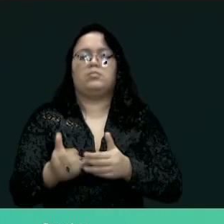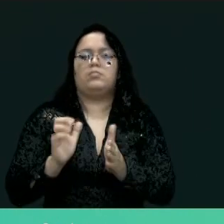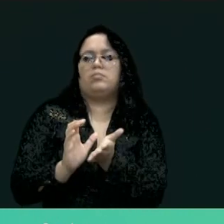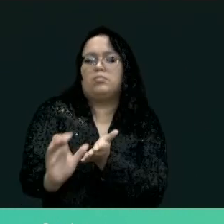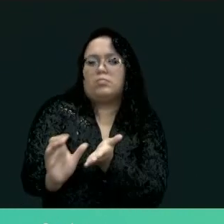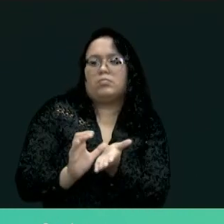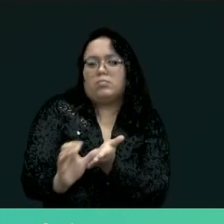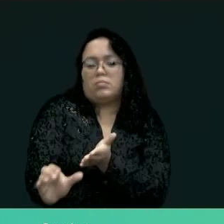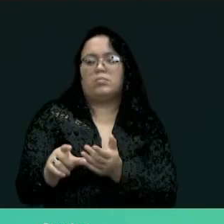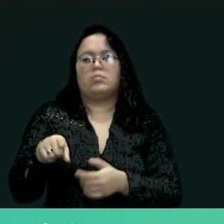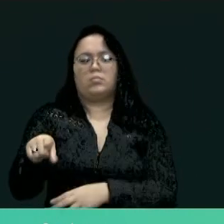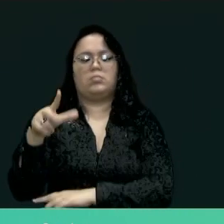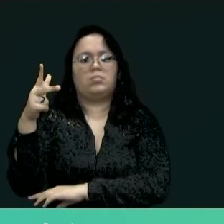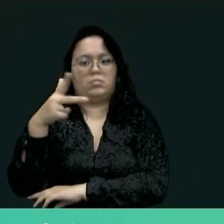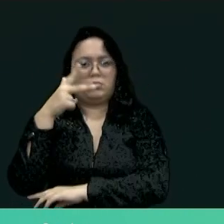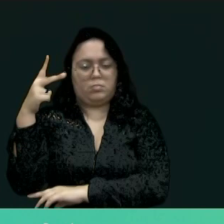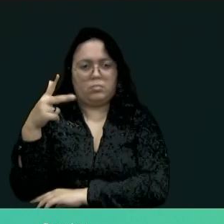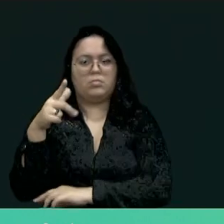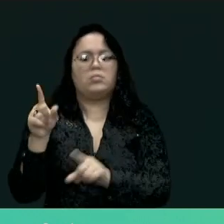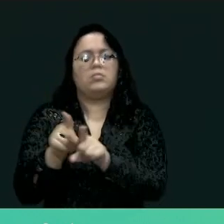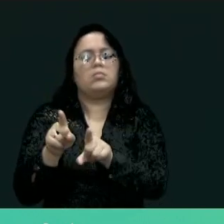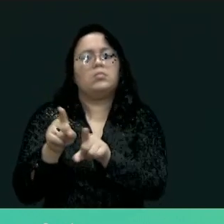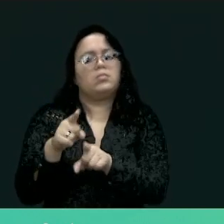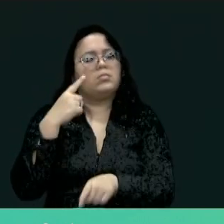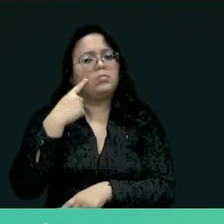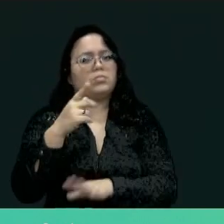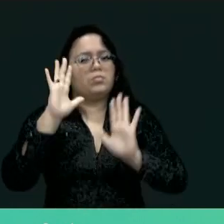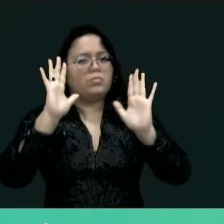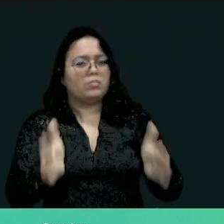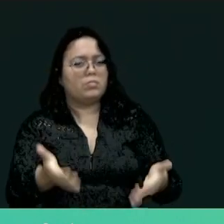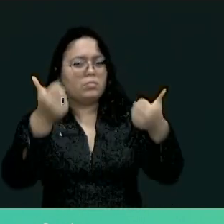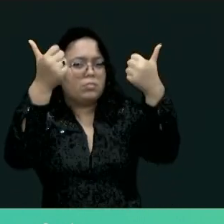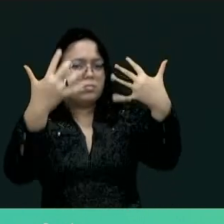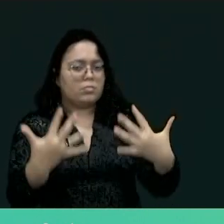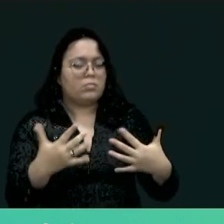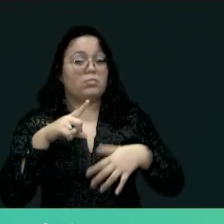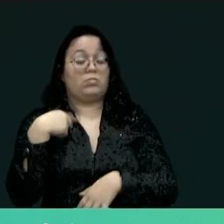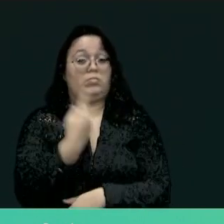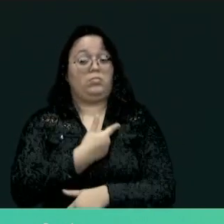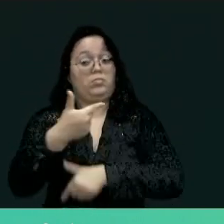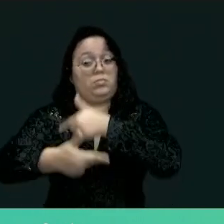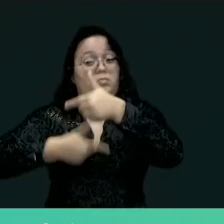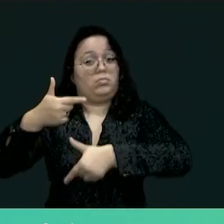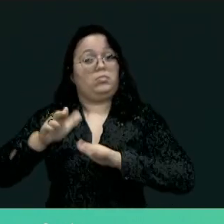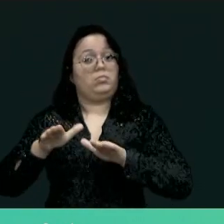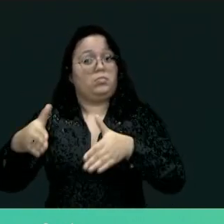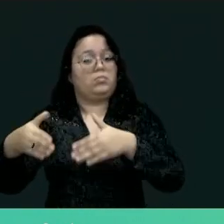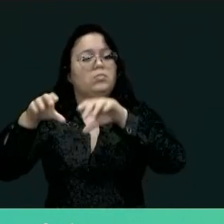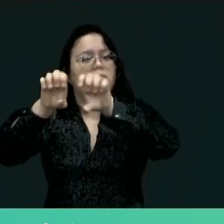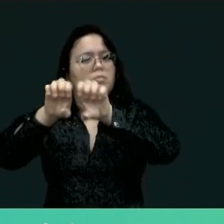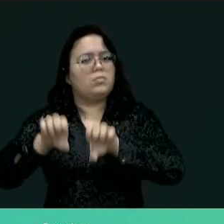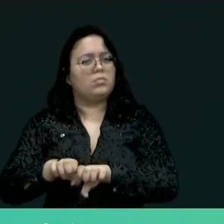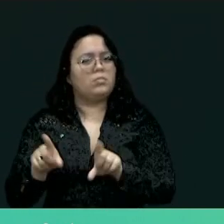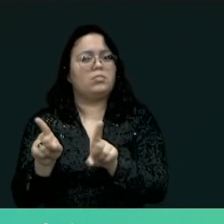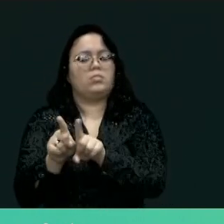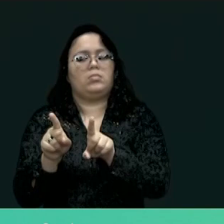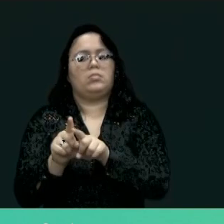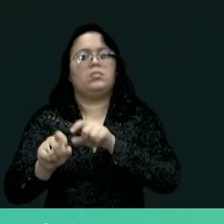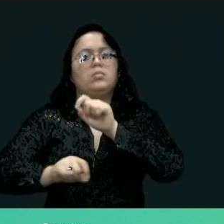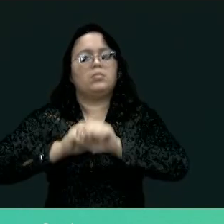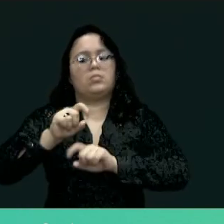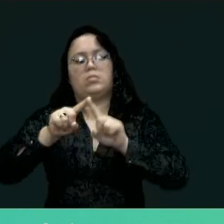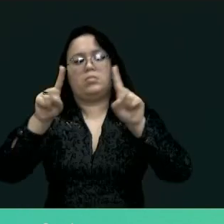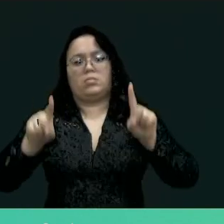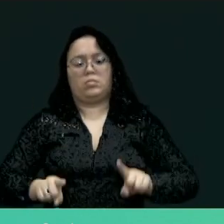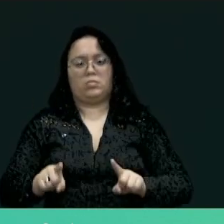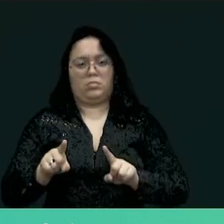investimentos em energia eólica, e como eu mencionei, nós já estamos trabalhando para estruturar também os